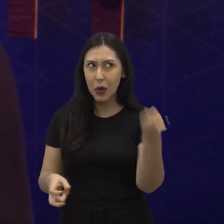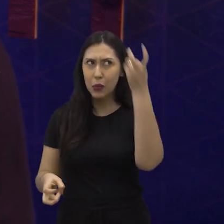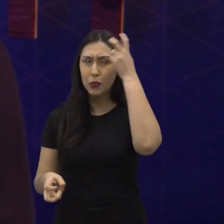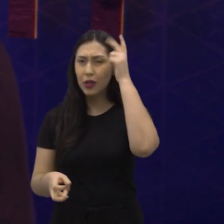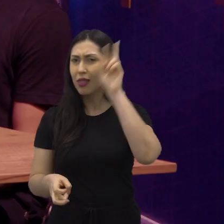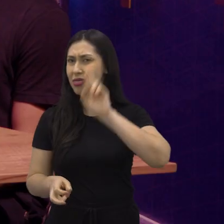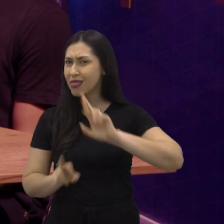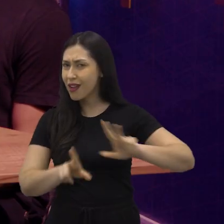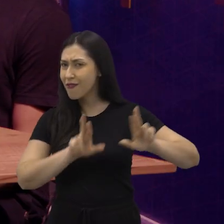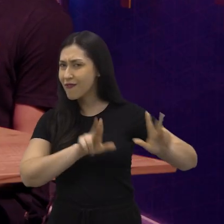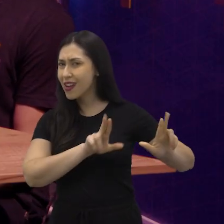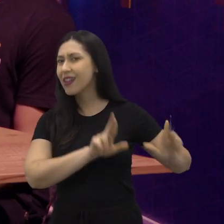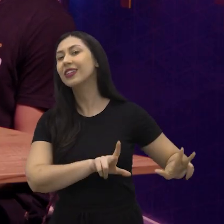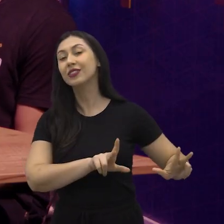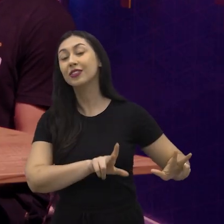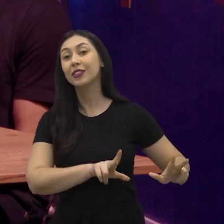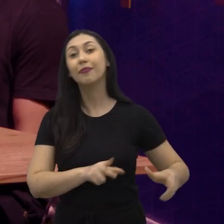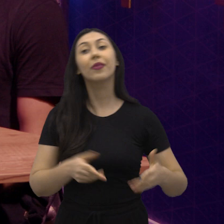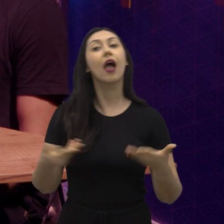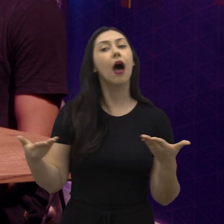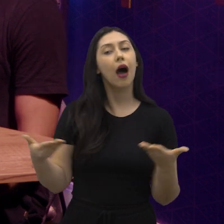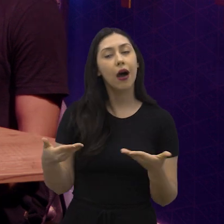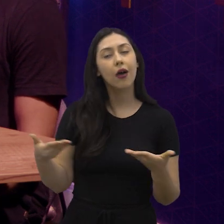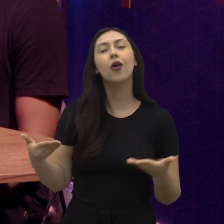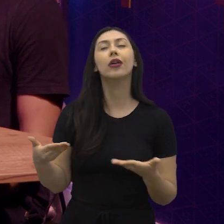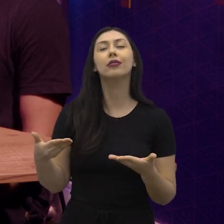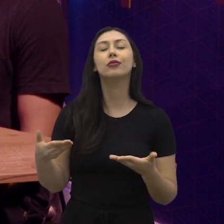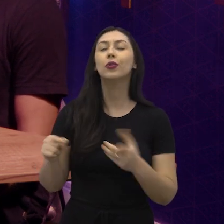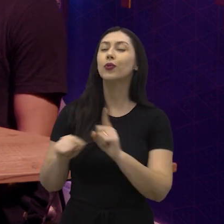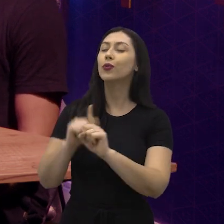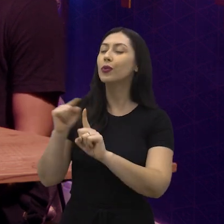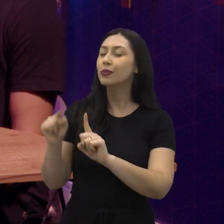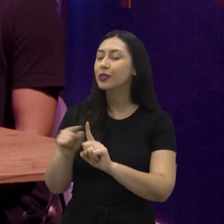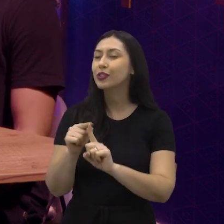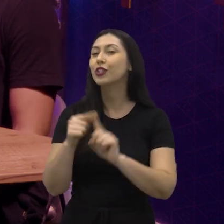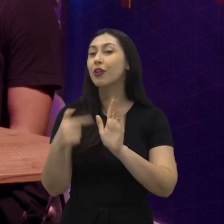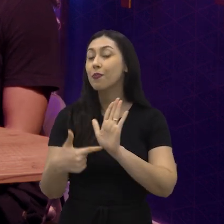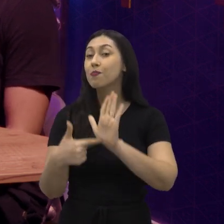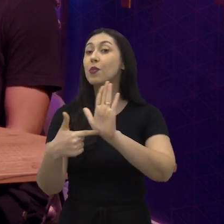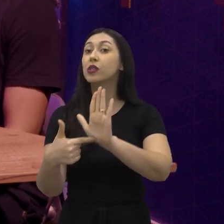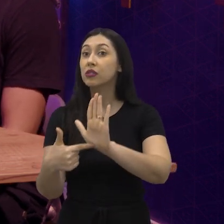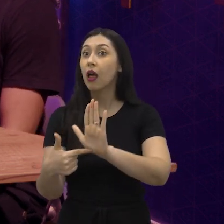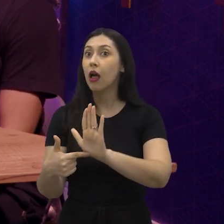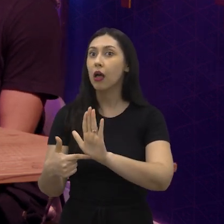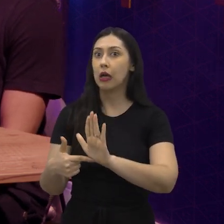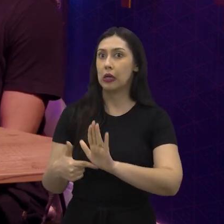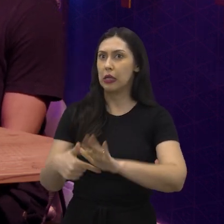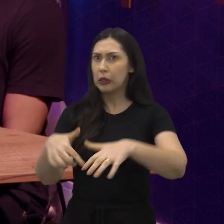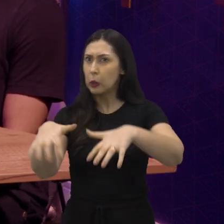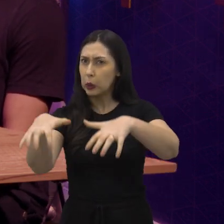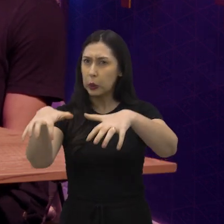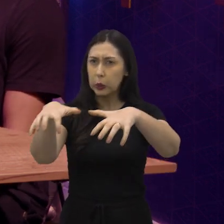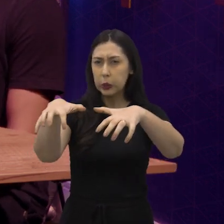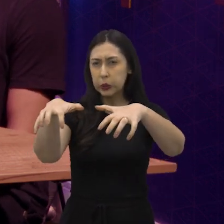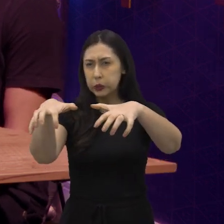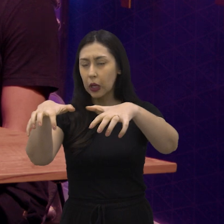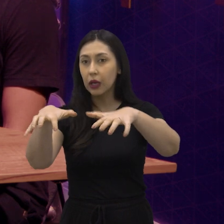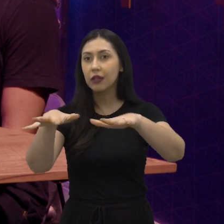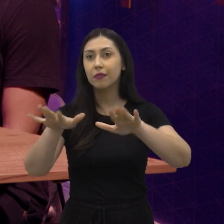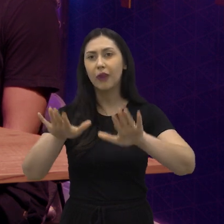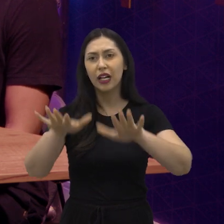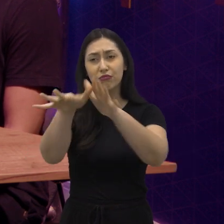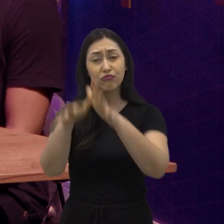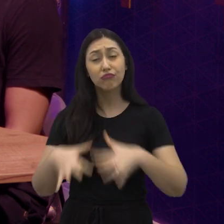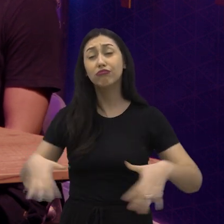culturas, né? Comparando com outras culturas. Esse ano a nossa ideia é falar do gênero do horror e do terror de uma